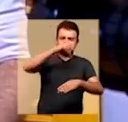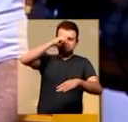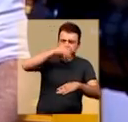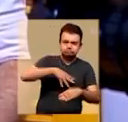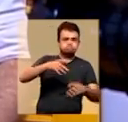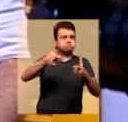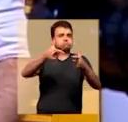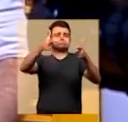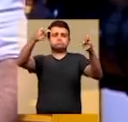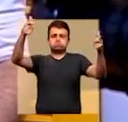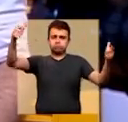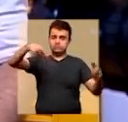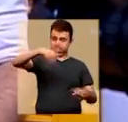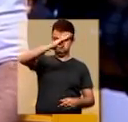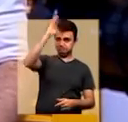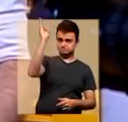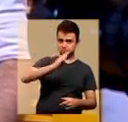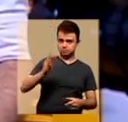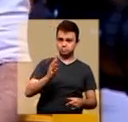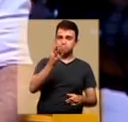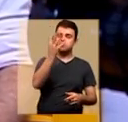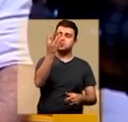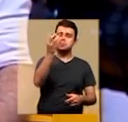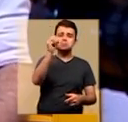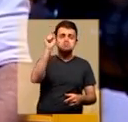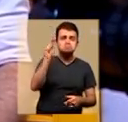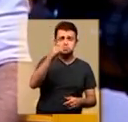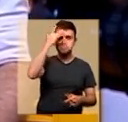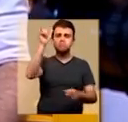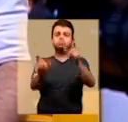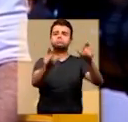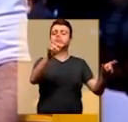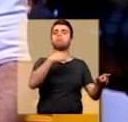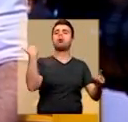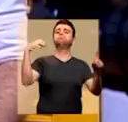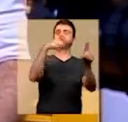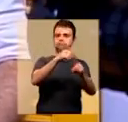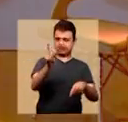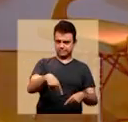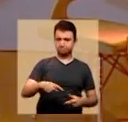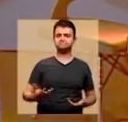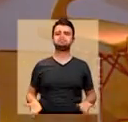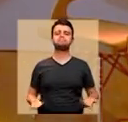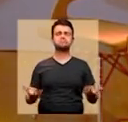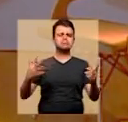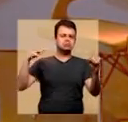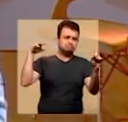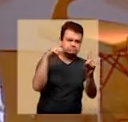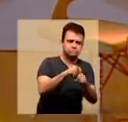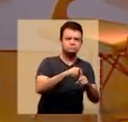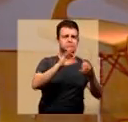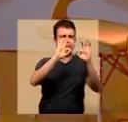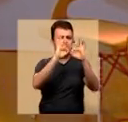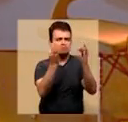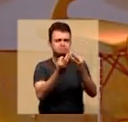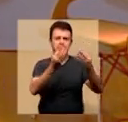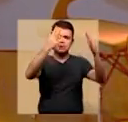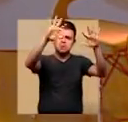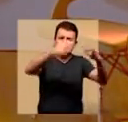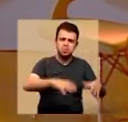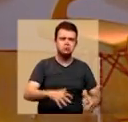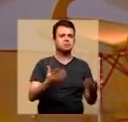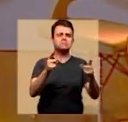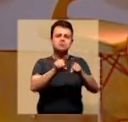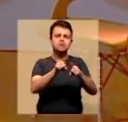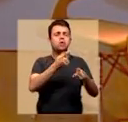Ruas violentas, números alarmantes. No Brasil, 40 mil pessoas morrem por ano no trânsito. Os acidentes destroem famílias.